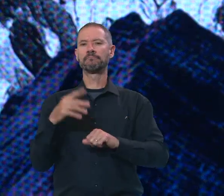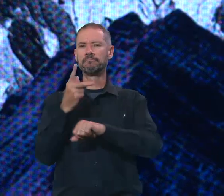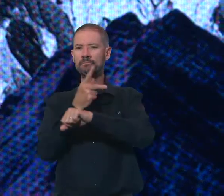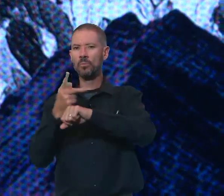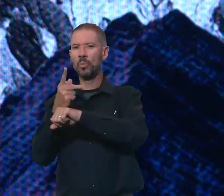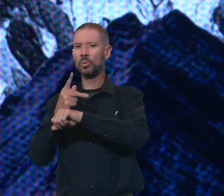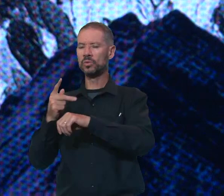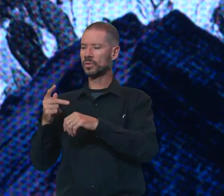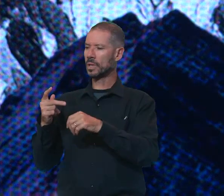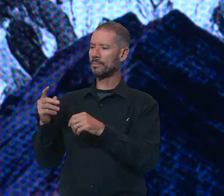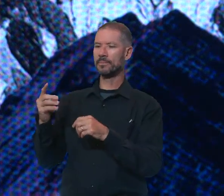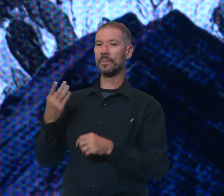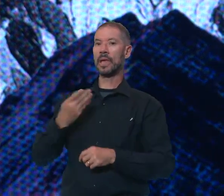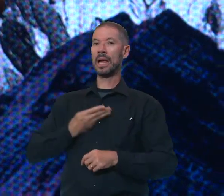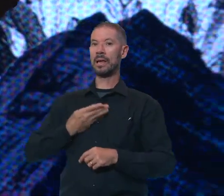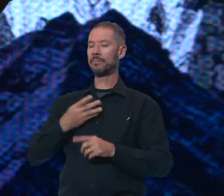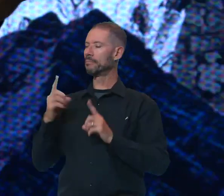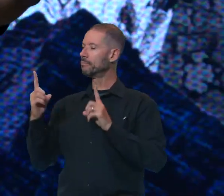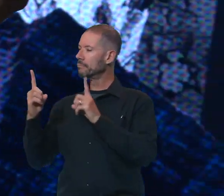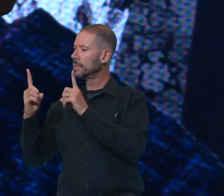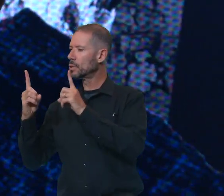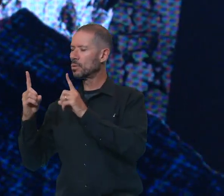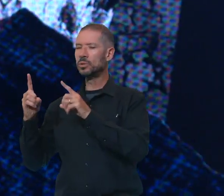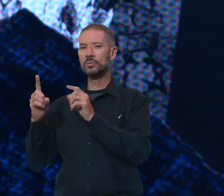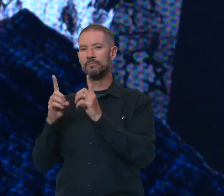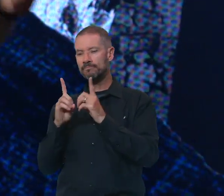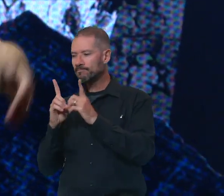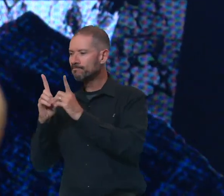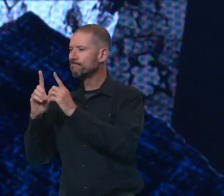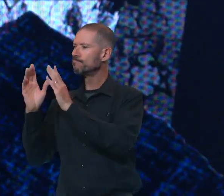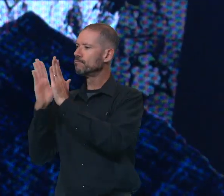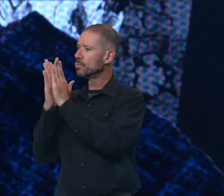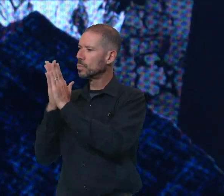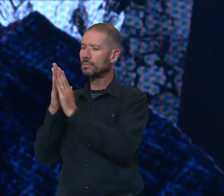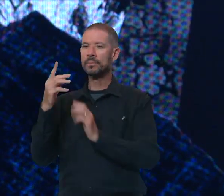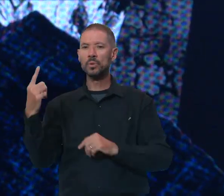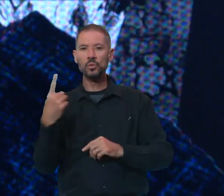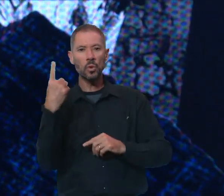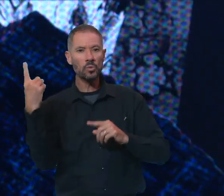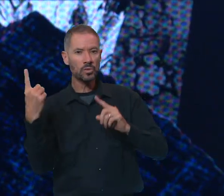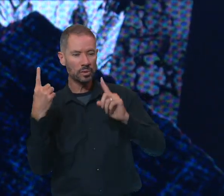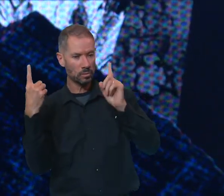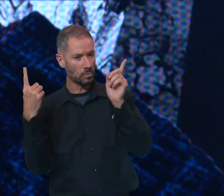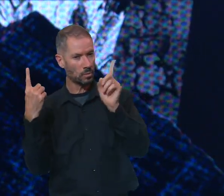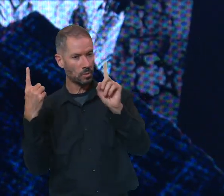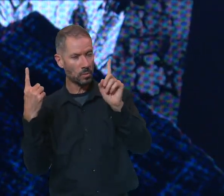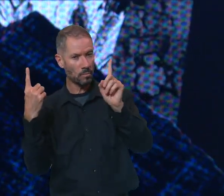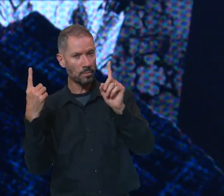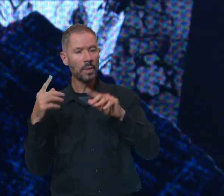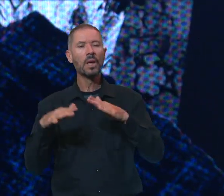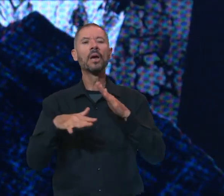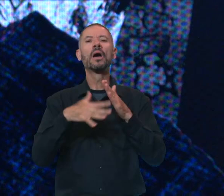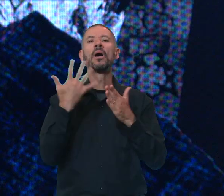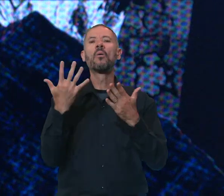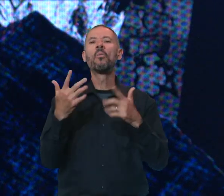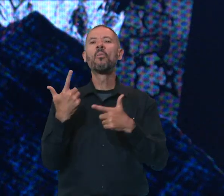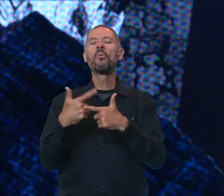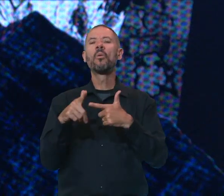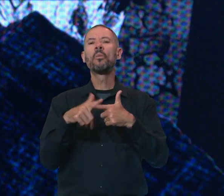parceiro de oração. Busca alguém para caminhar com você. Não anda sozinho. Qual que é o problema, meu